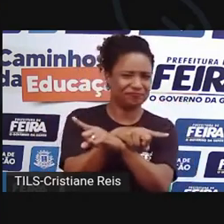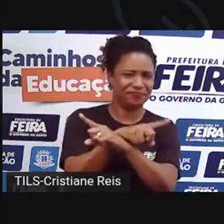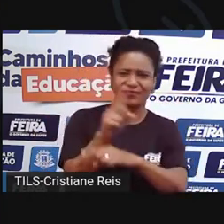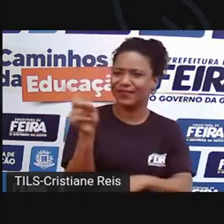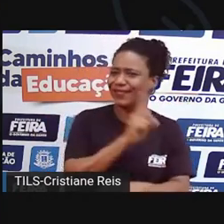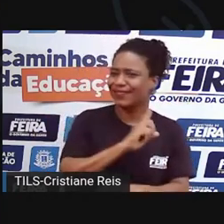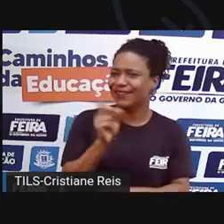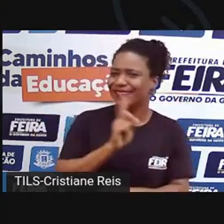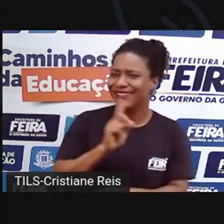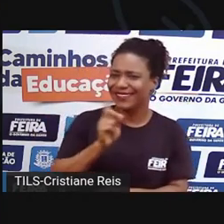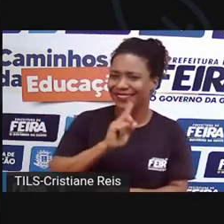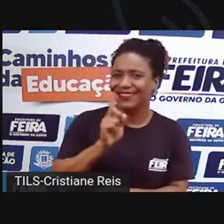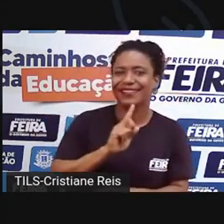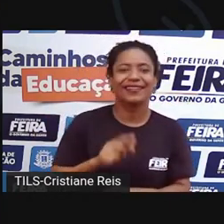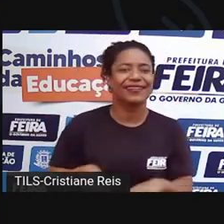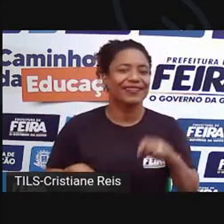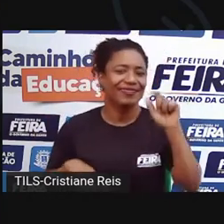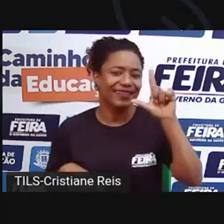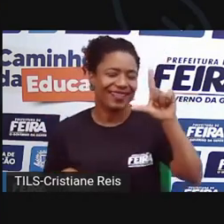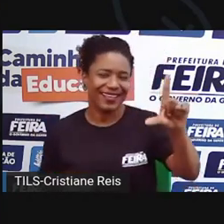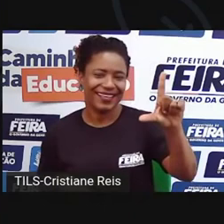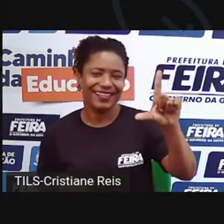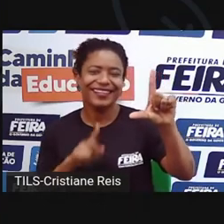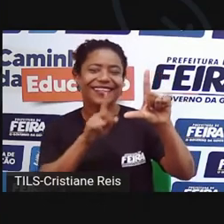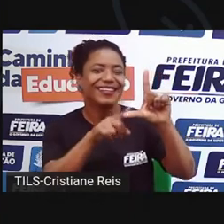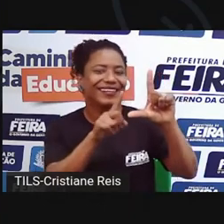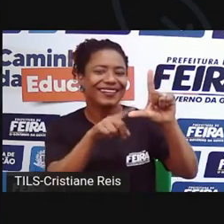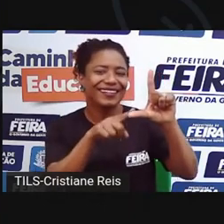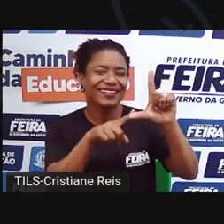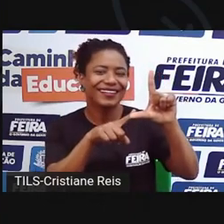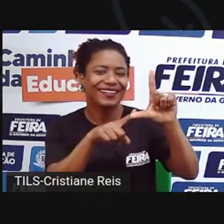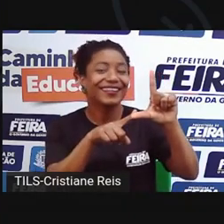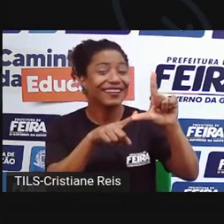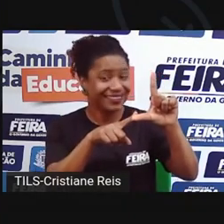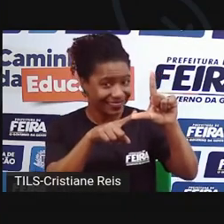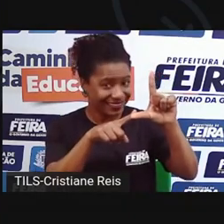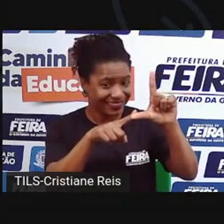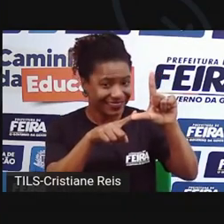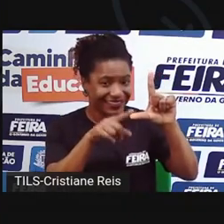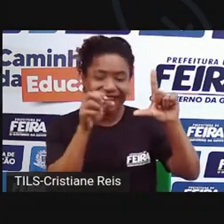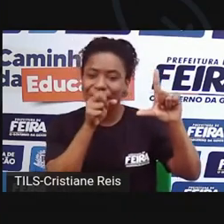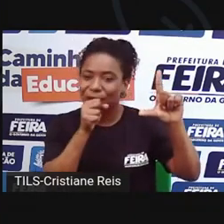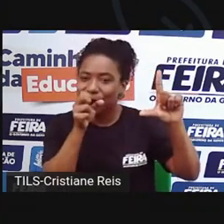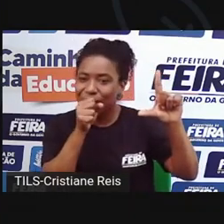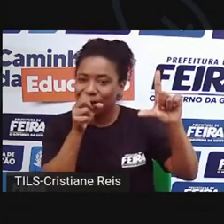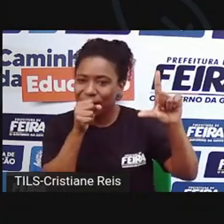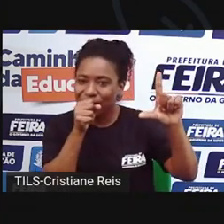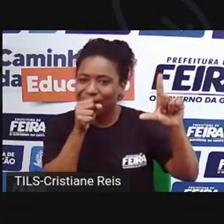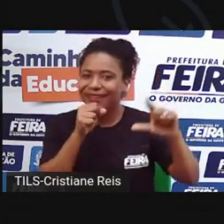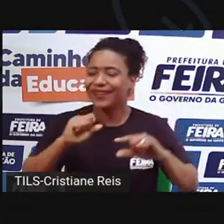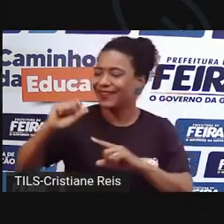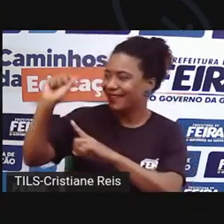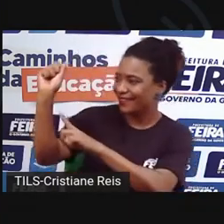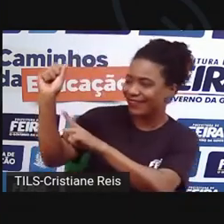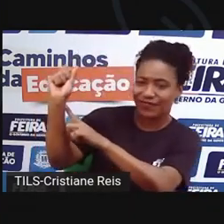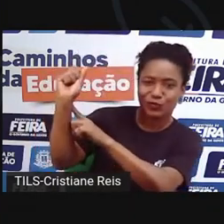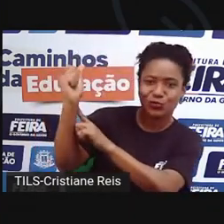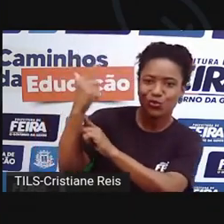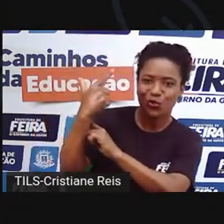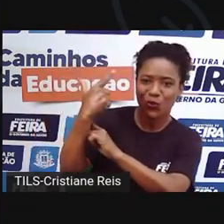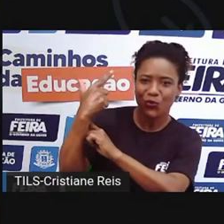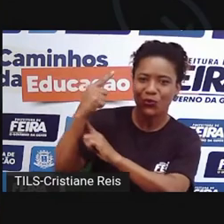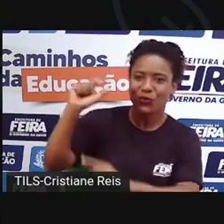Elisa, a letra L começa a palavra laranja e a letra S começa a